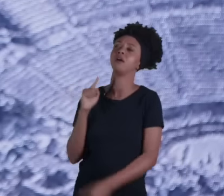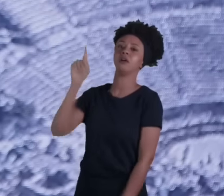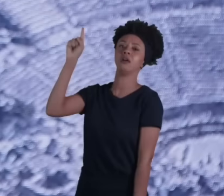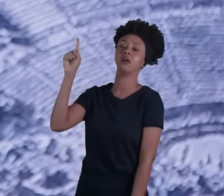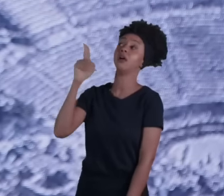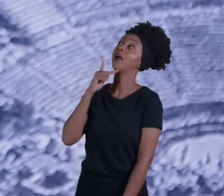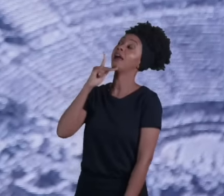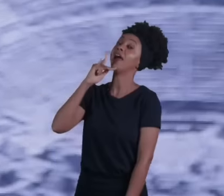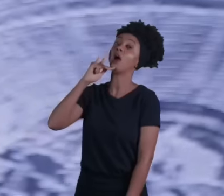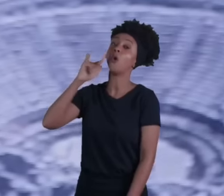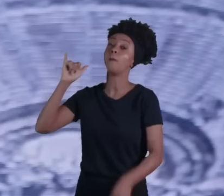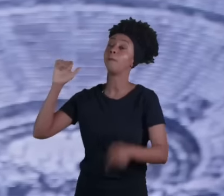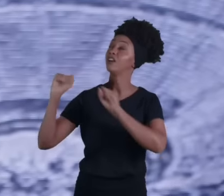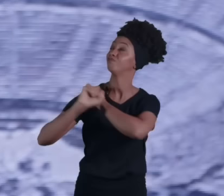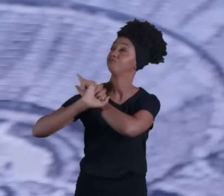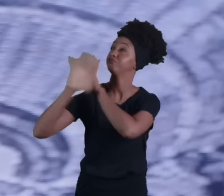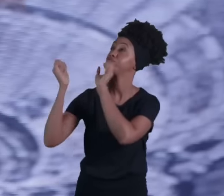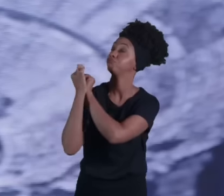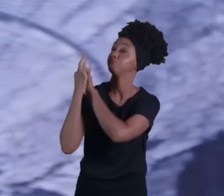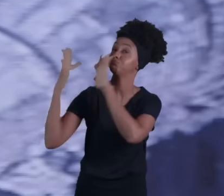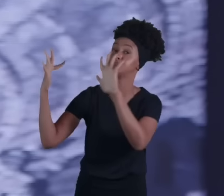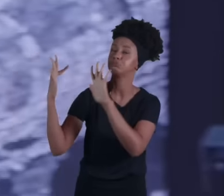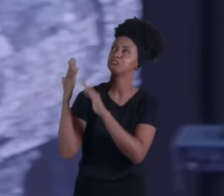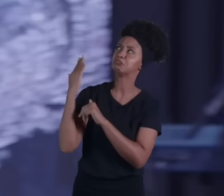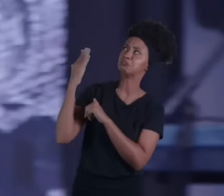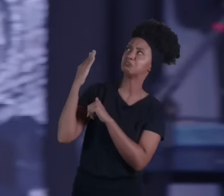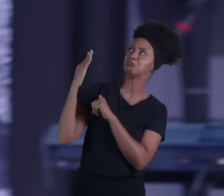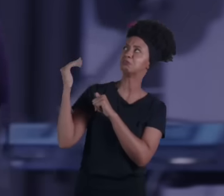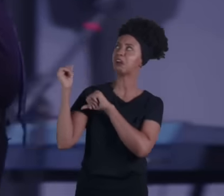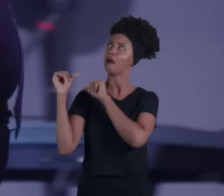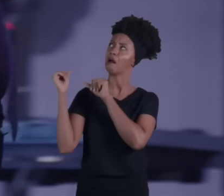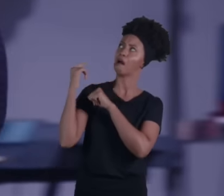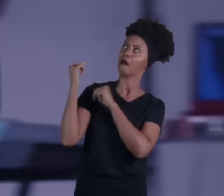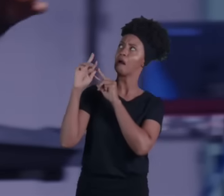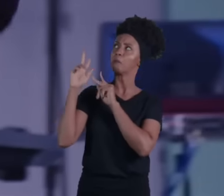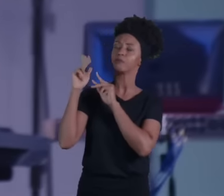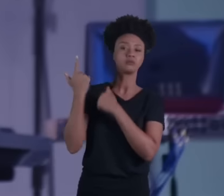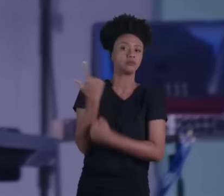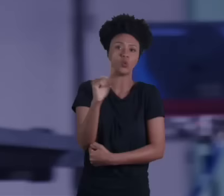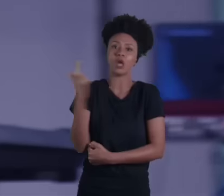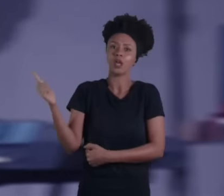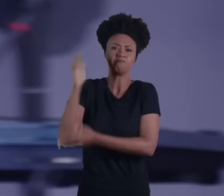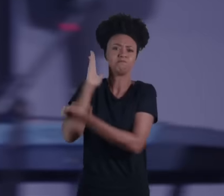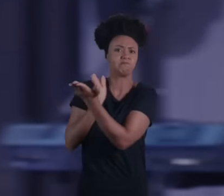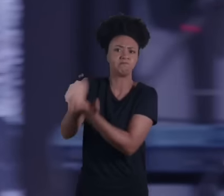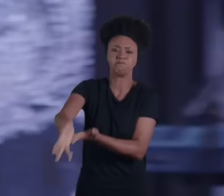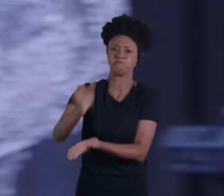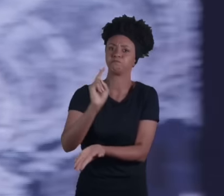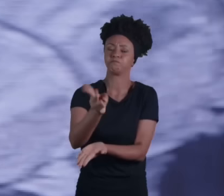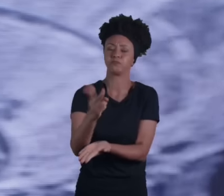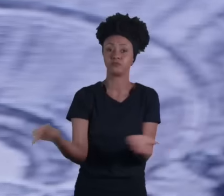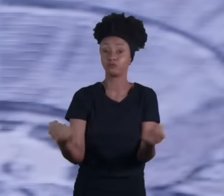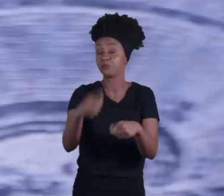quem não tem mudança nem sombra de variação. Entenda uma coisa: ou você dá o